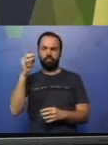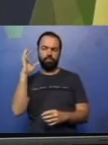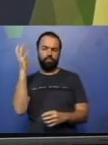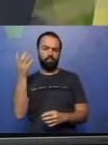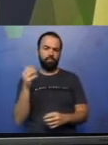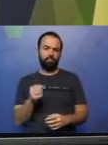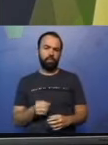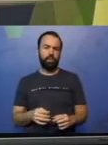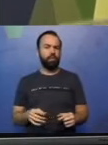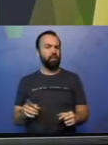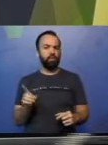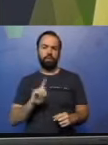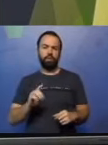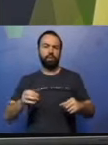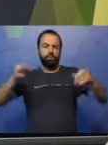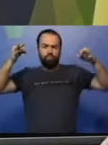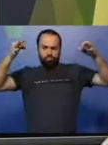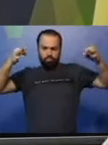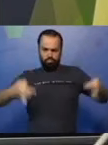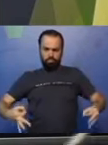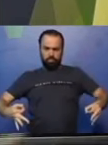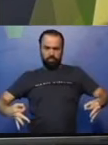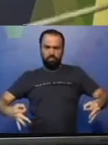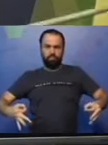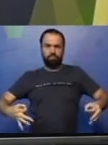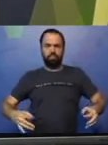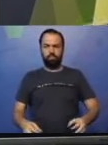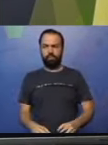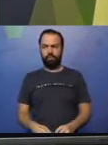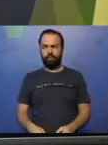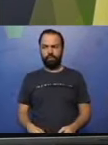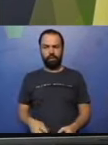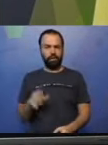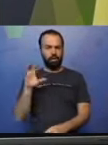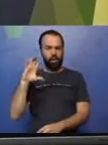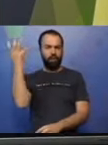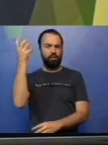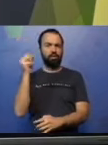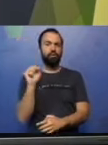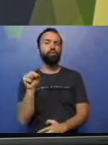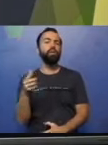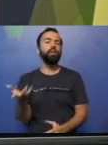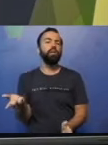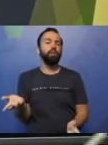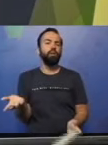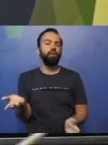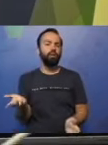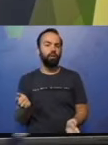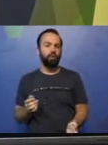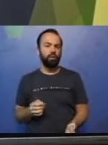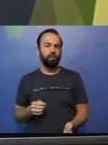não diz com exatidão o que vai acontecer ou não.